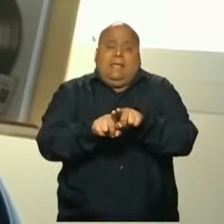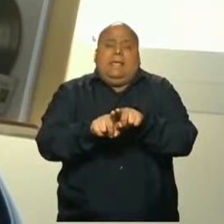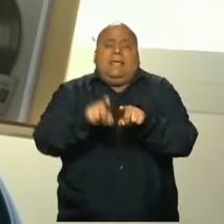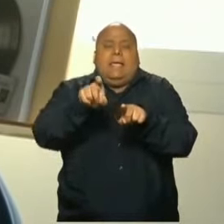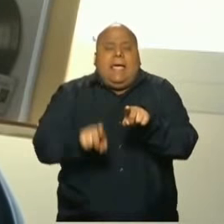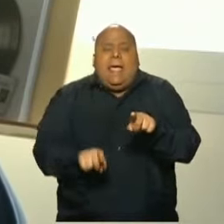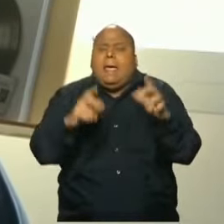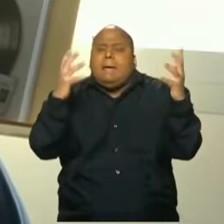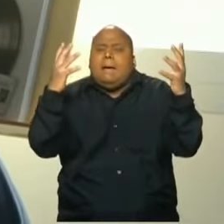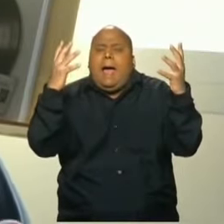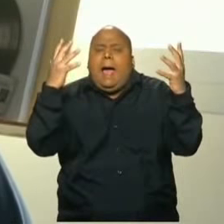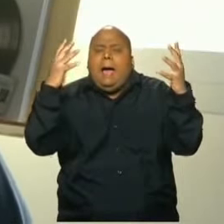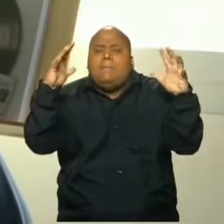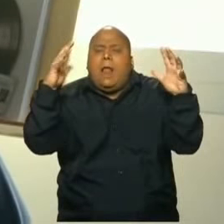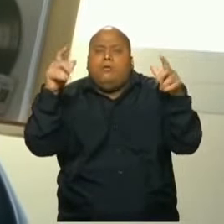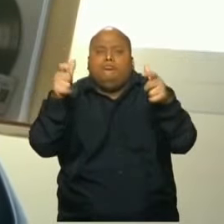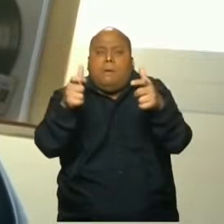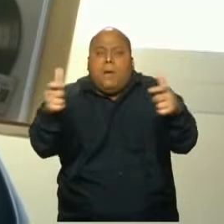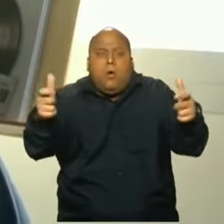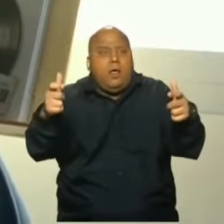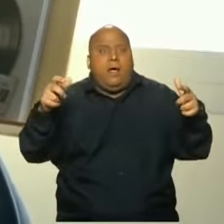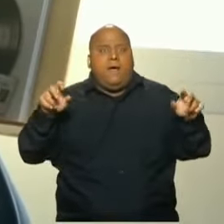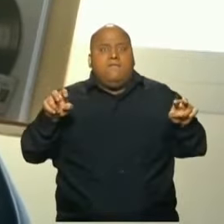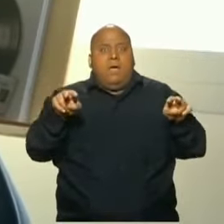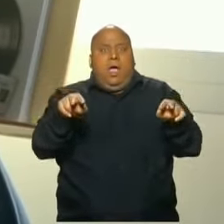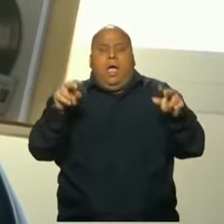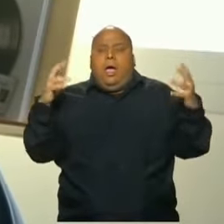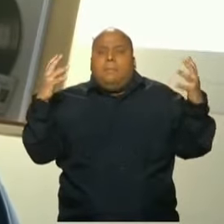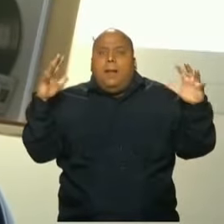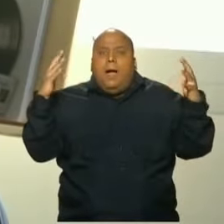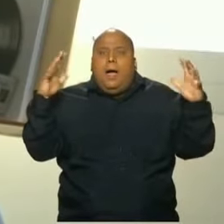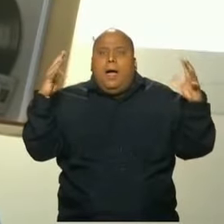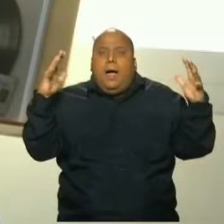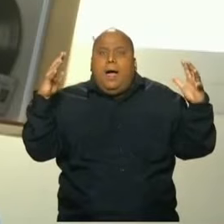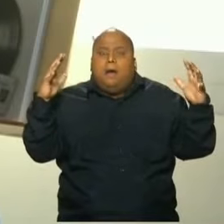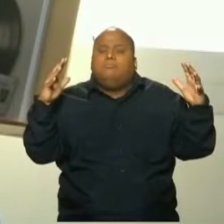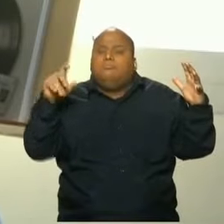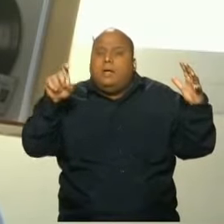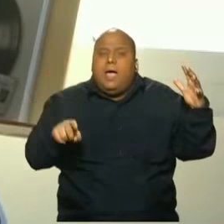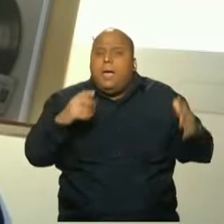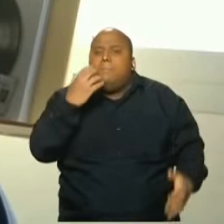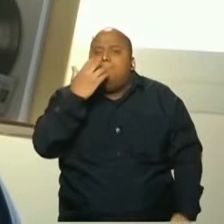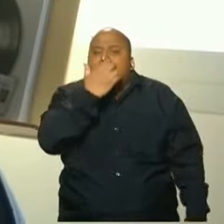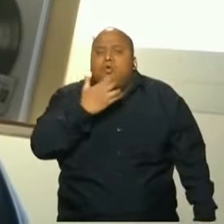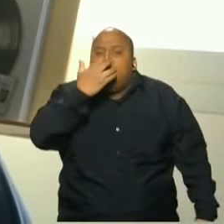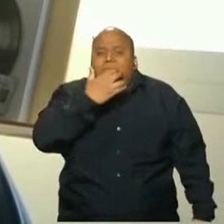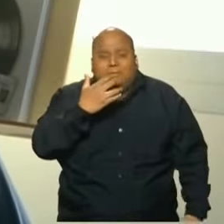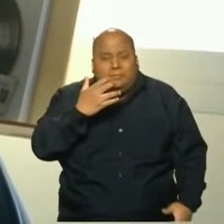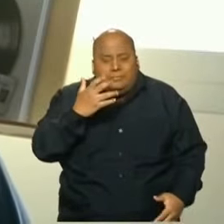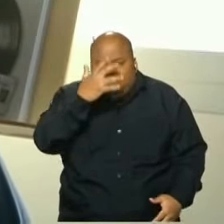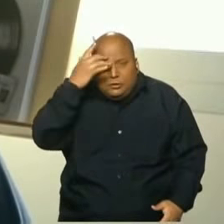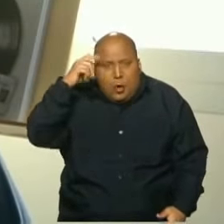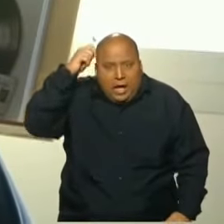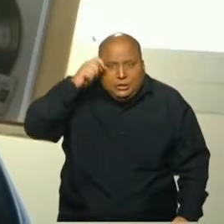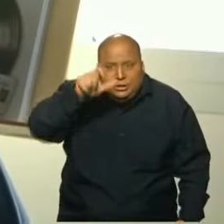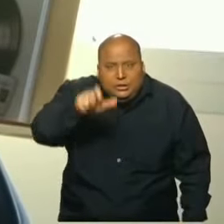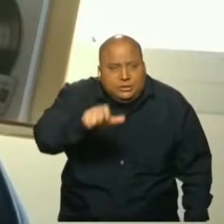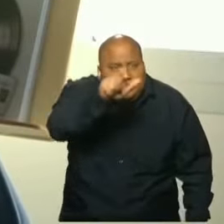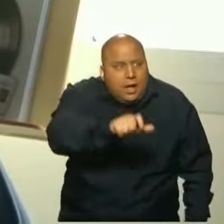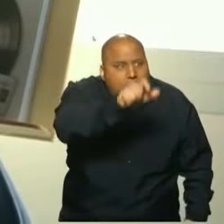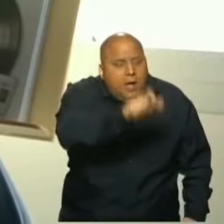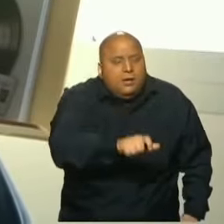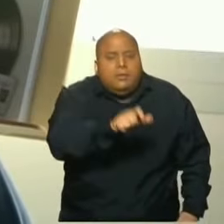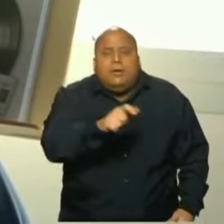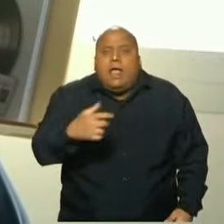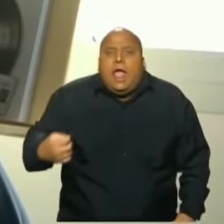o aplauso do público para essas músicas, esses artistas,